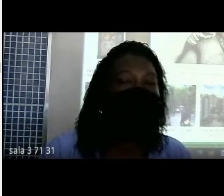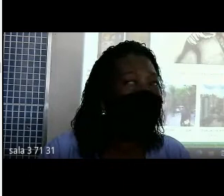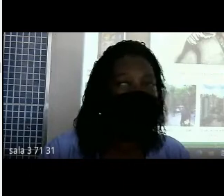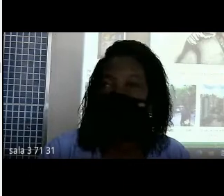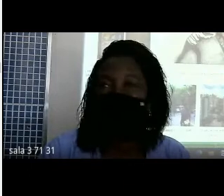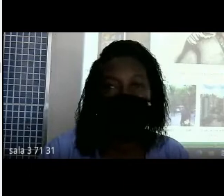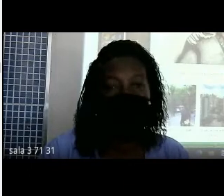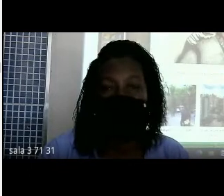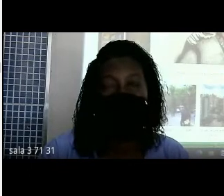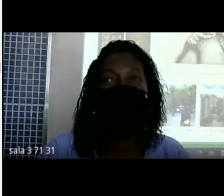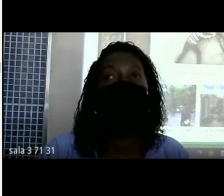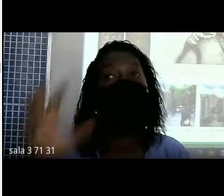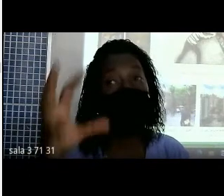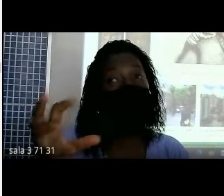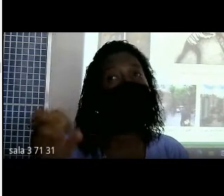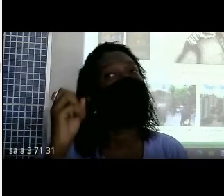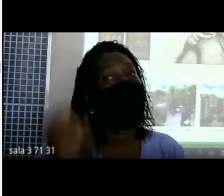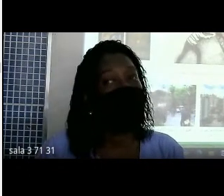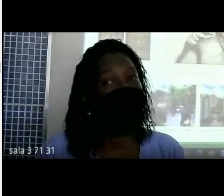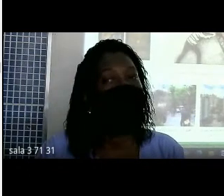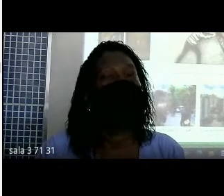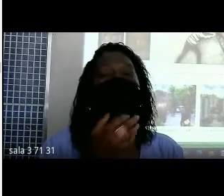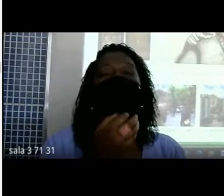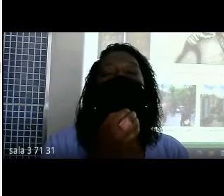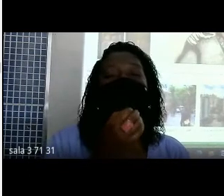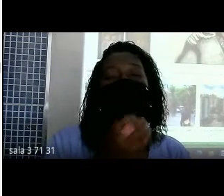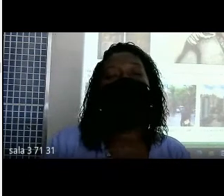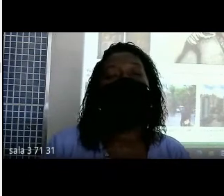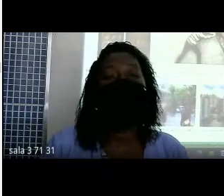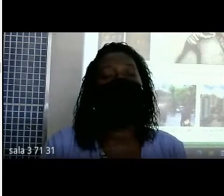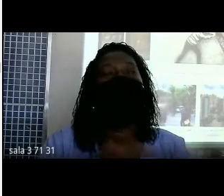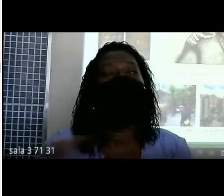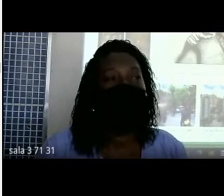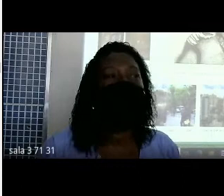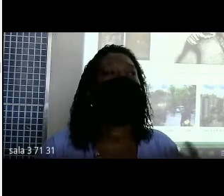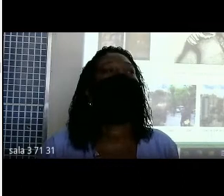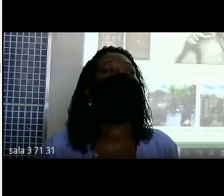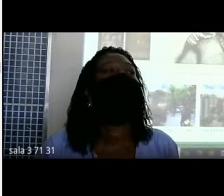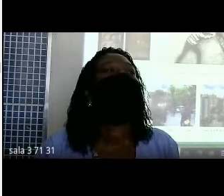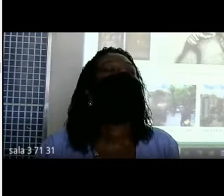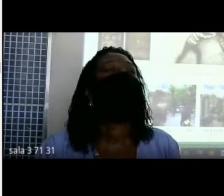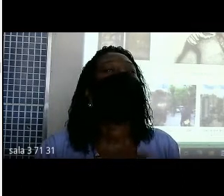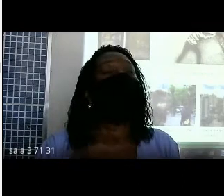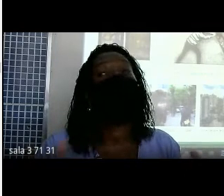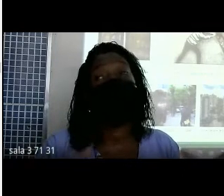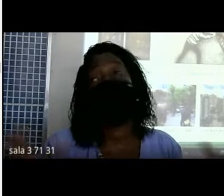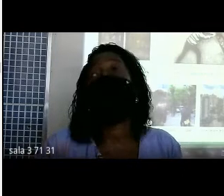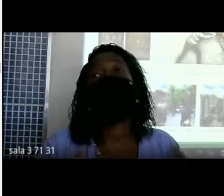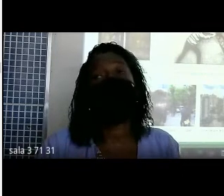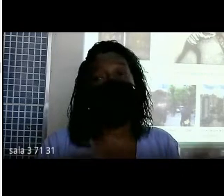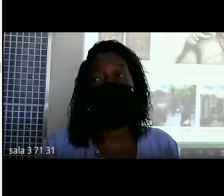Ele não pede autorização. Ele tem um grupo, ele tem uma equipe e ele prepara.